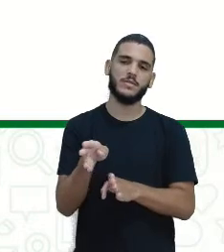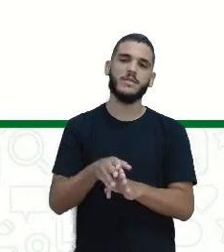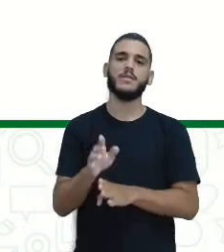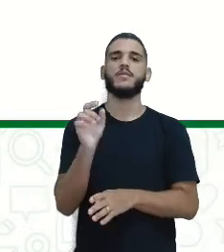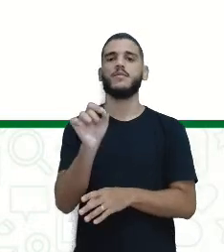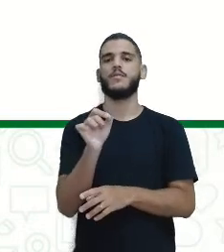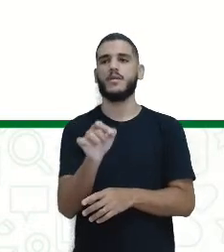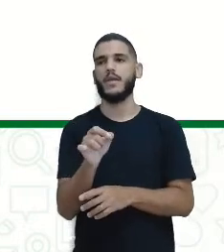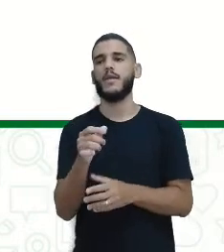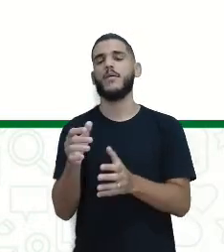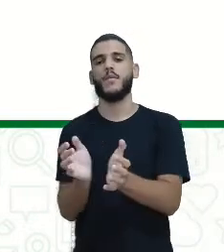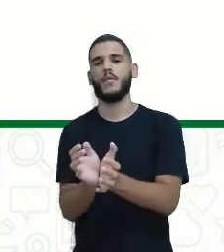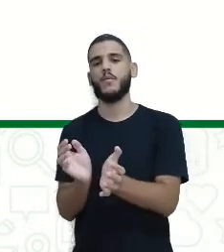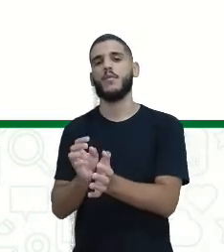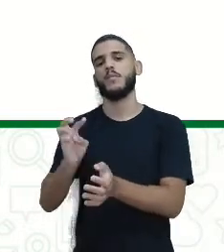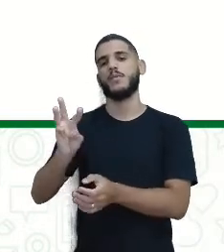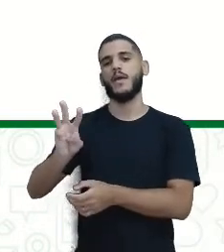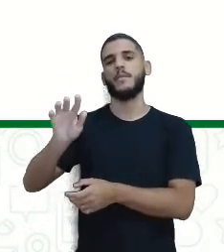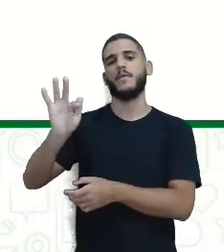da Fundação